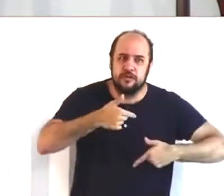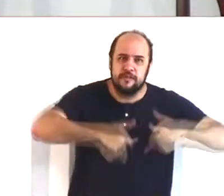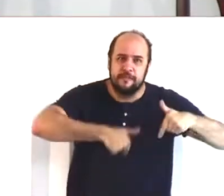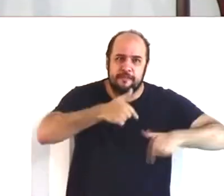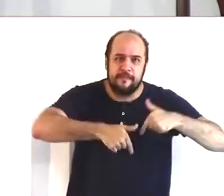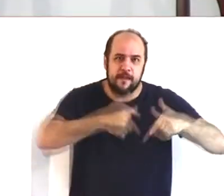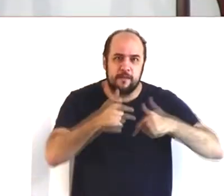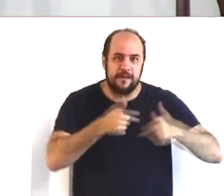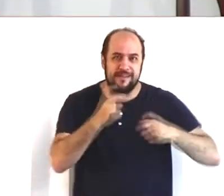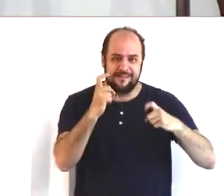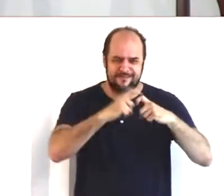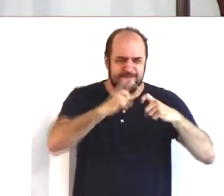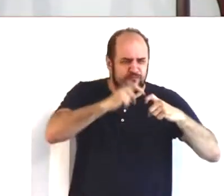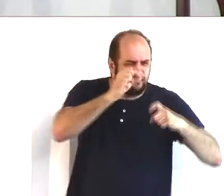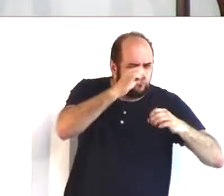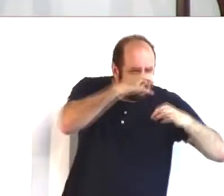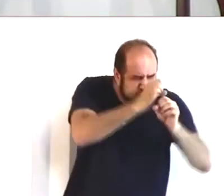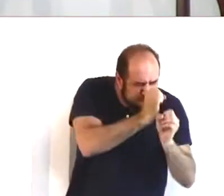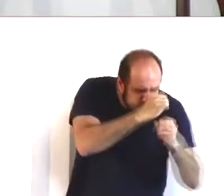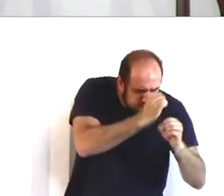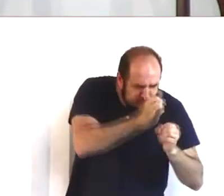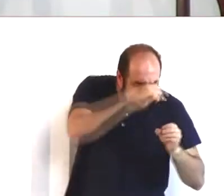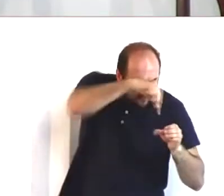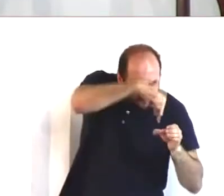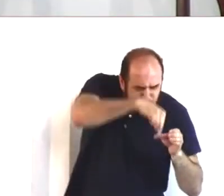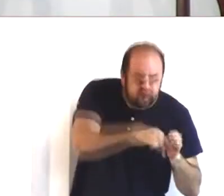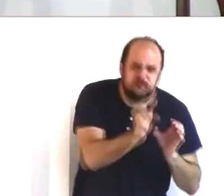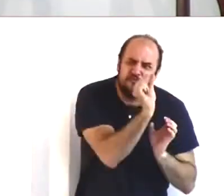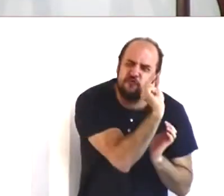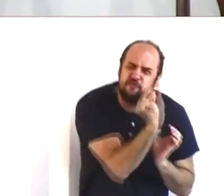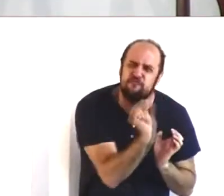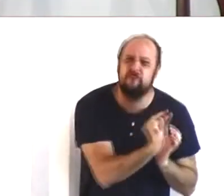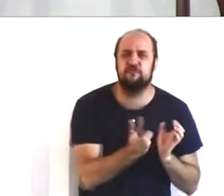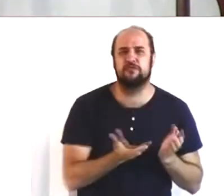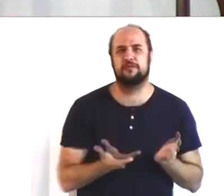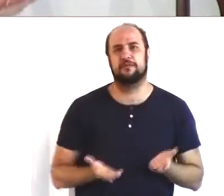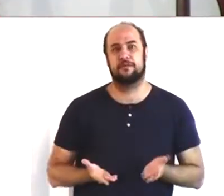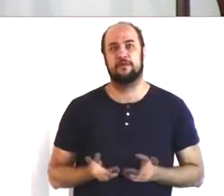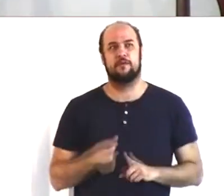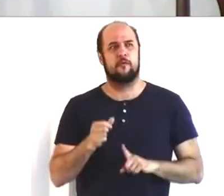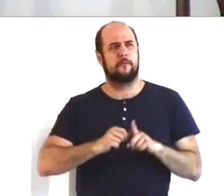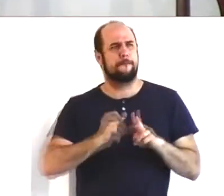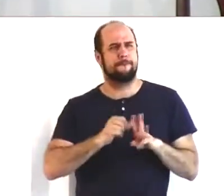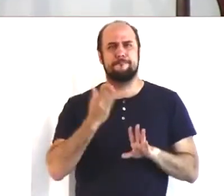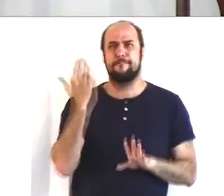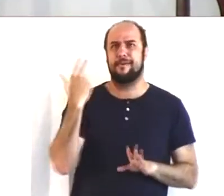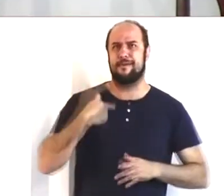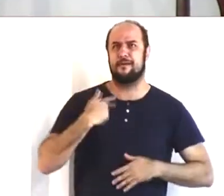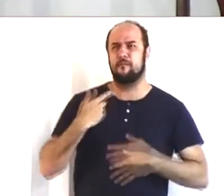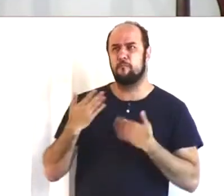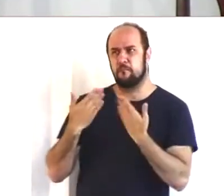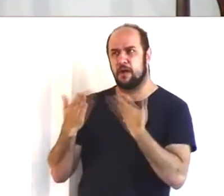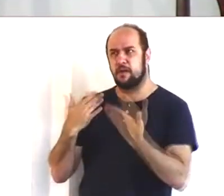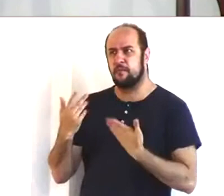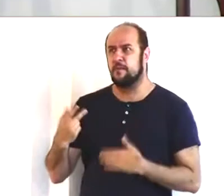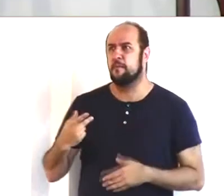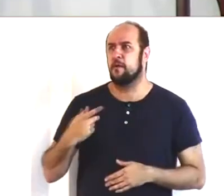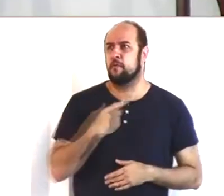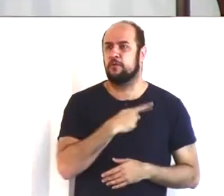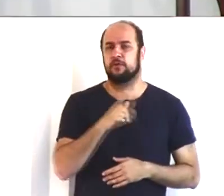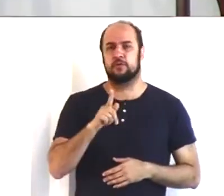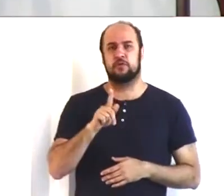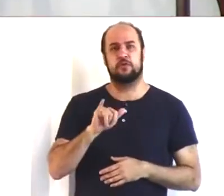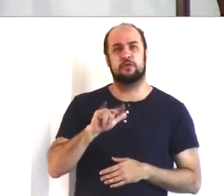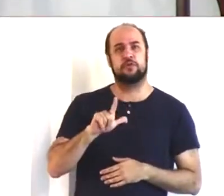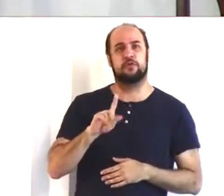medicina. Como as coisas evoluem? Quando se conversa, poucos dias atrás, o reverendo Gilberto acompanhou um pouquinho, nós entrevistamos um dos líderes